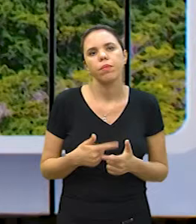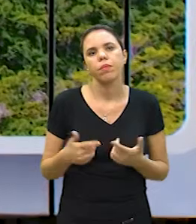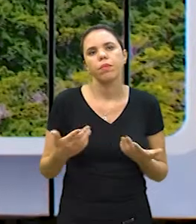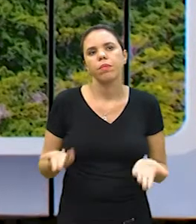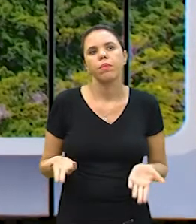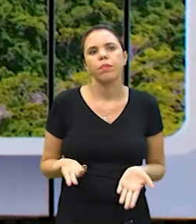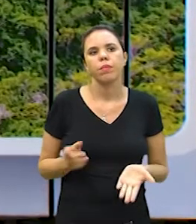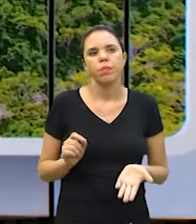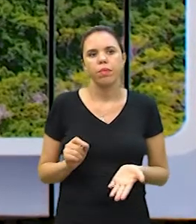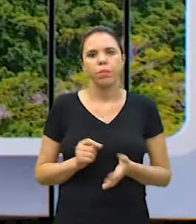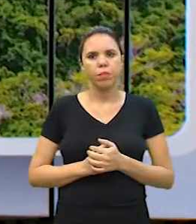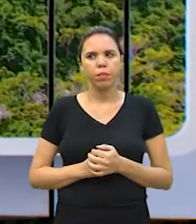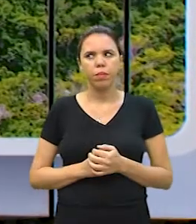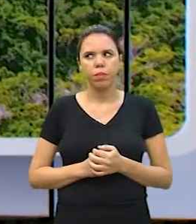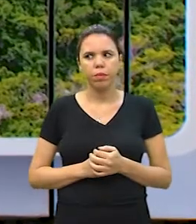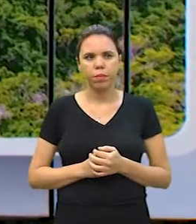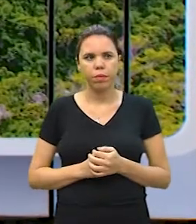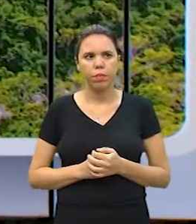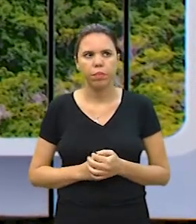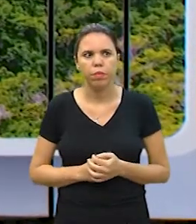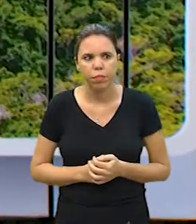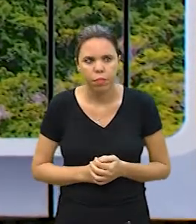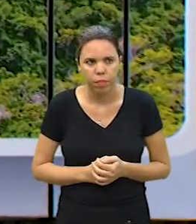de problemas que